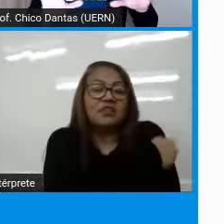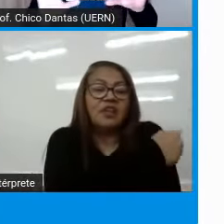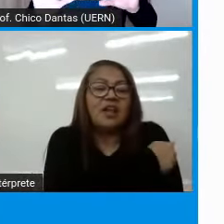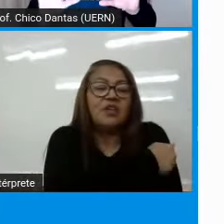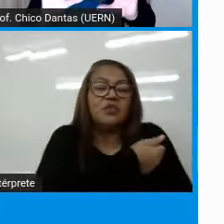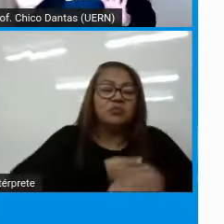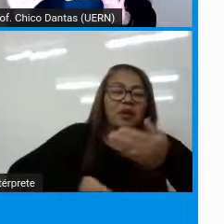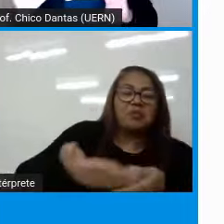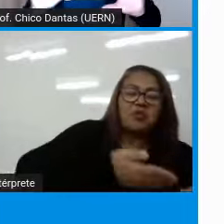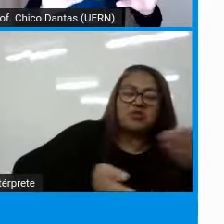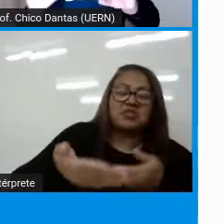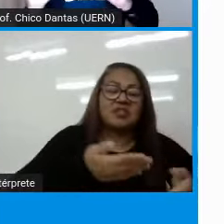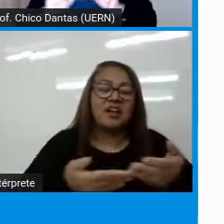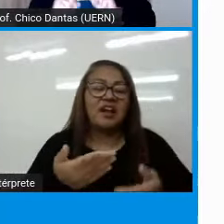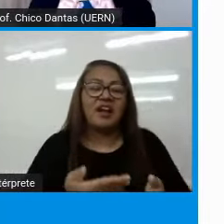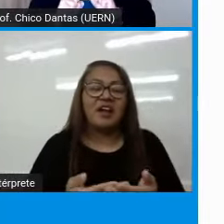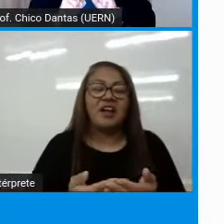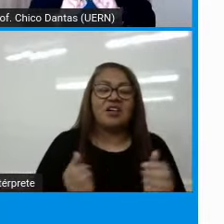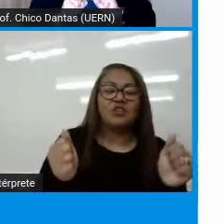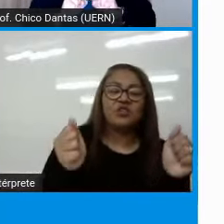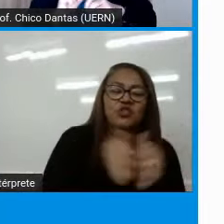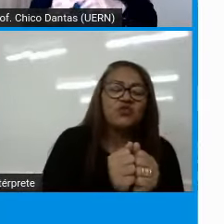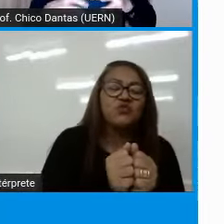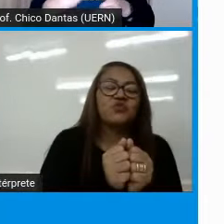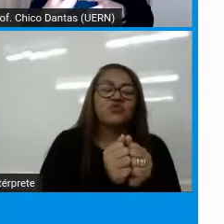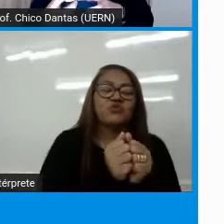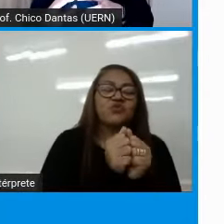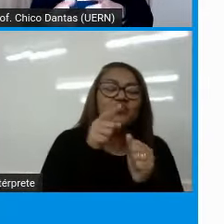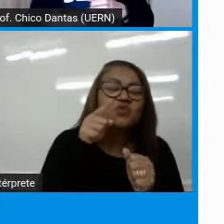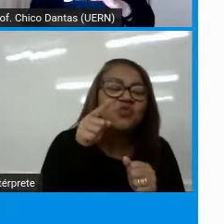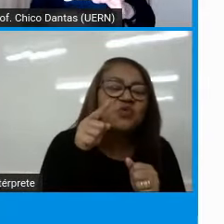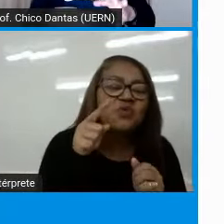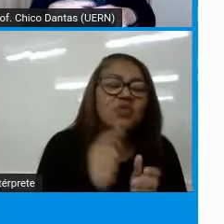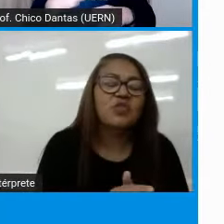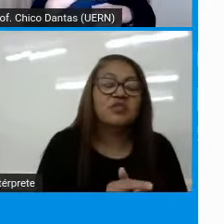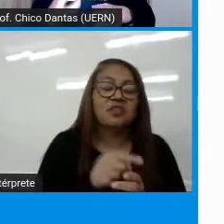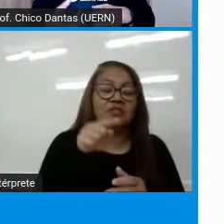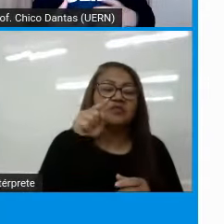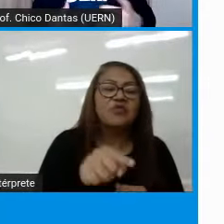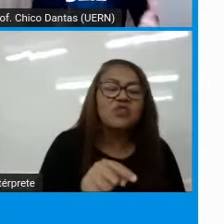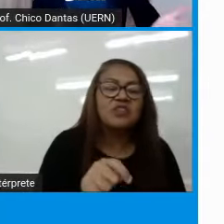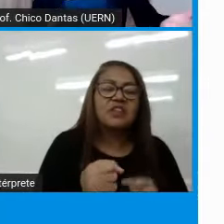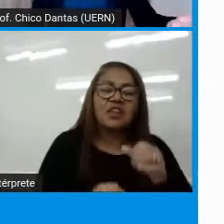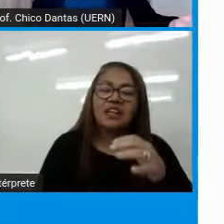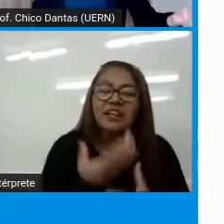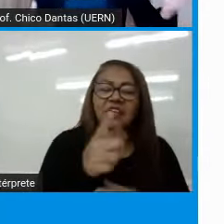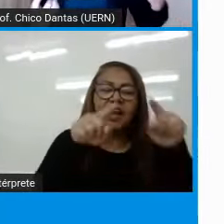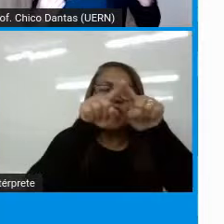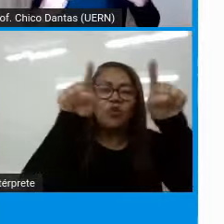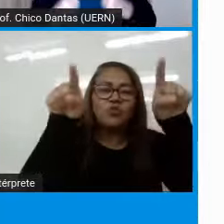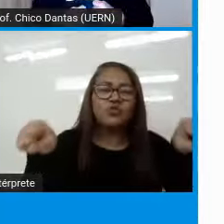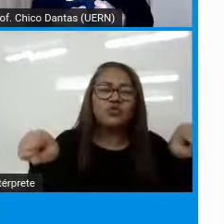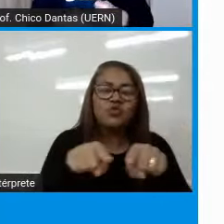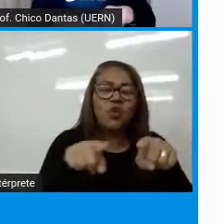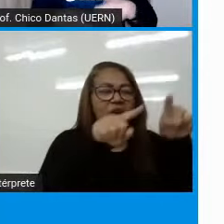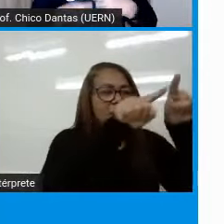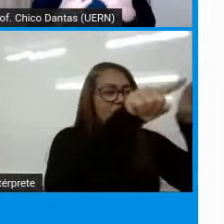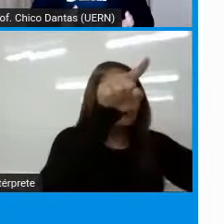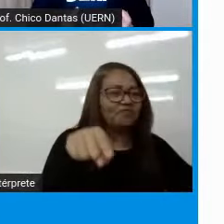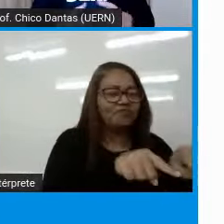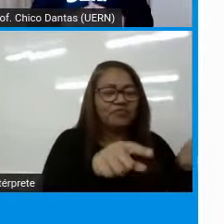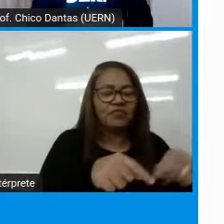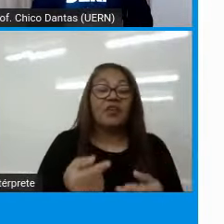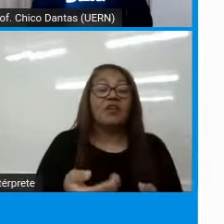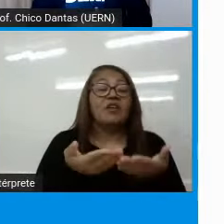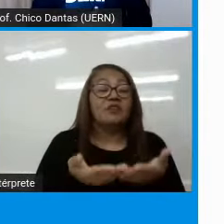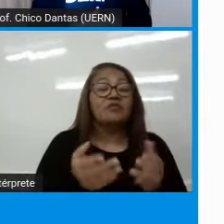e elegante. Você vai criando lá os quadros, né? E à medida que você cria os quadros, que pode ser uma atividade, você pode chamar o estudante ou